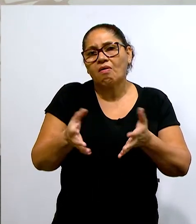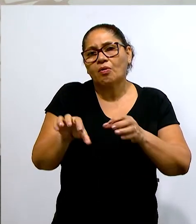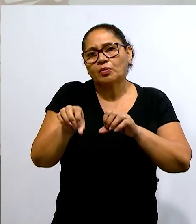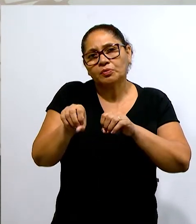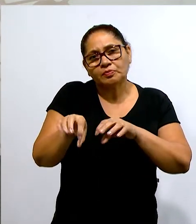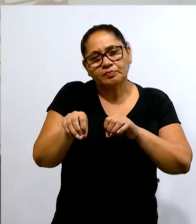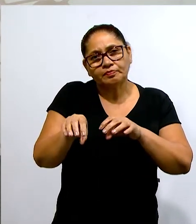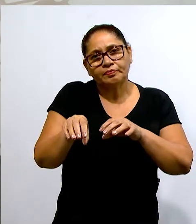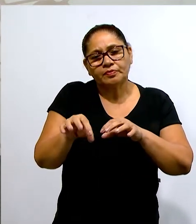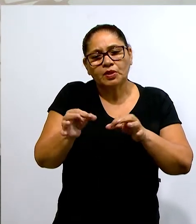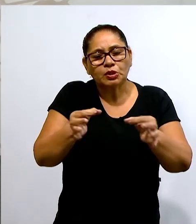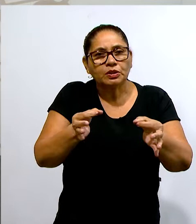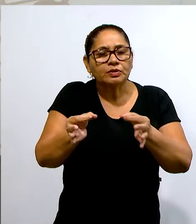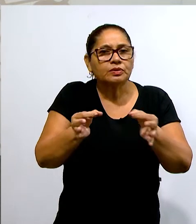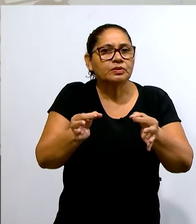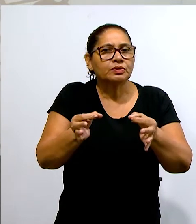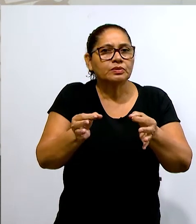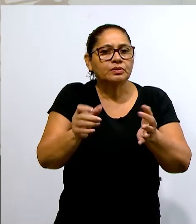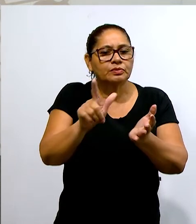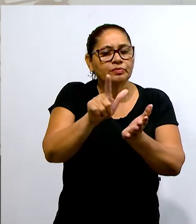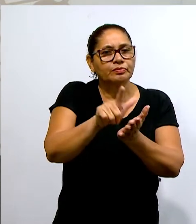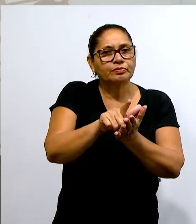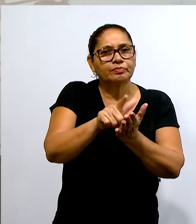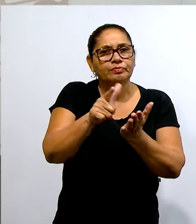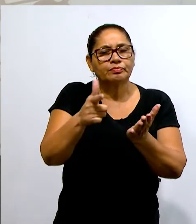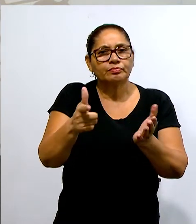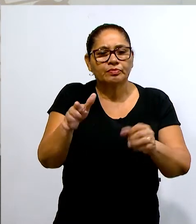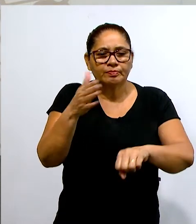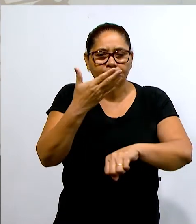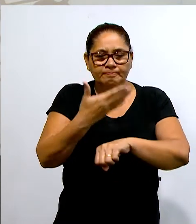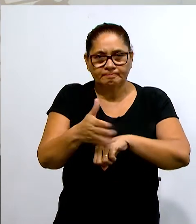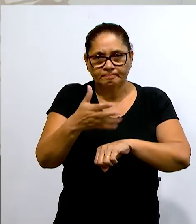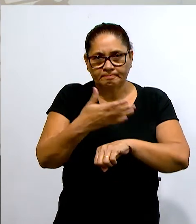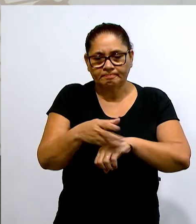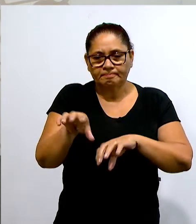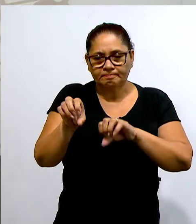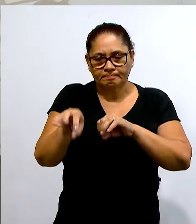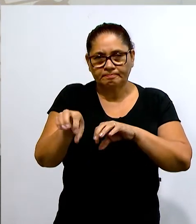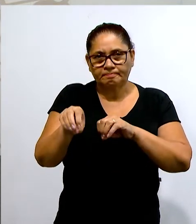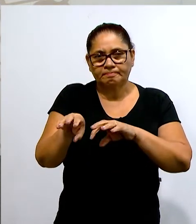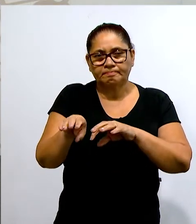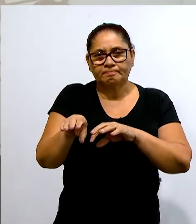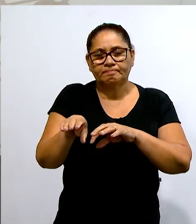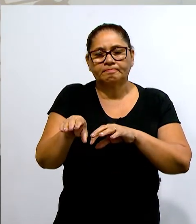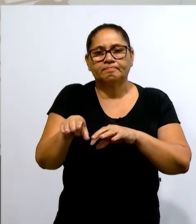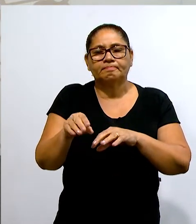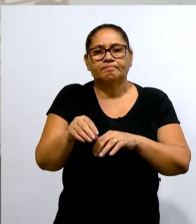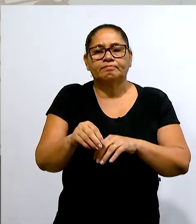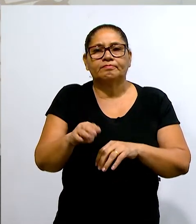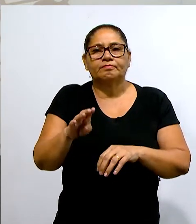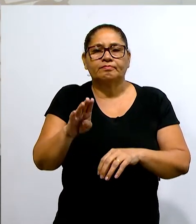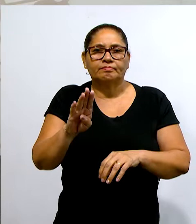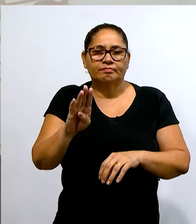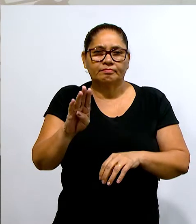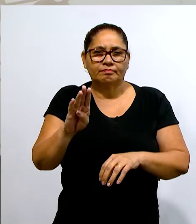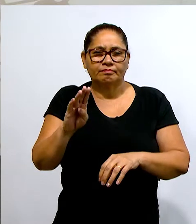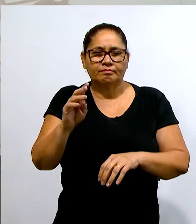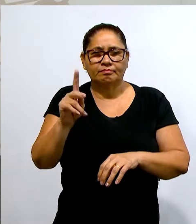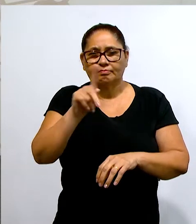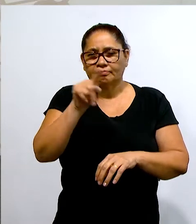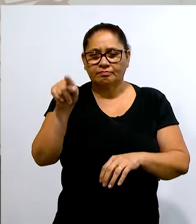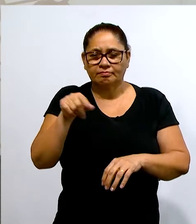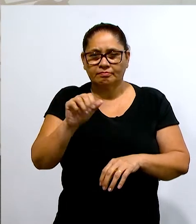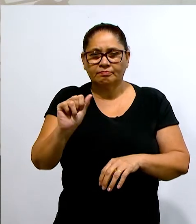está organizado em um livro chamado A Prática Educativa de Anthony Zabala. E é esse livro que nós vamos